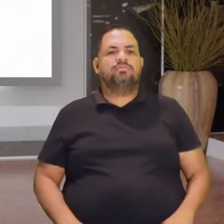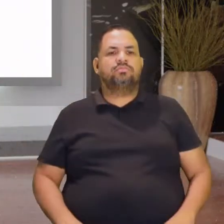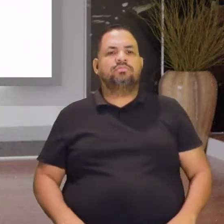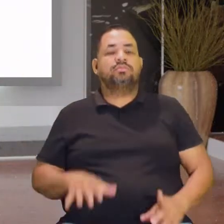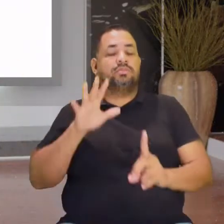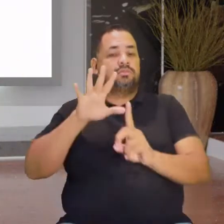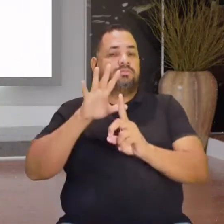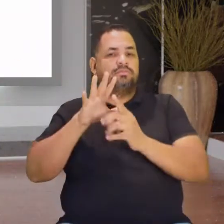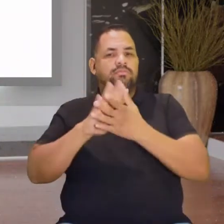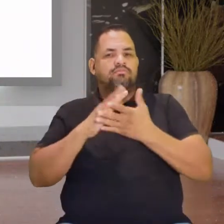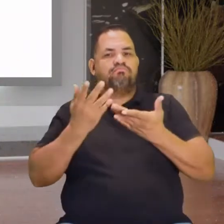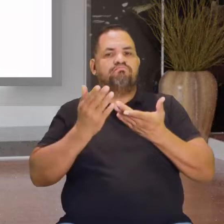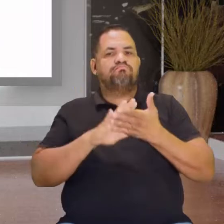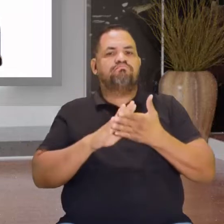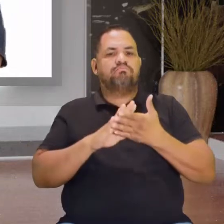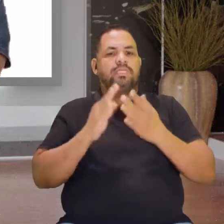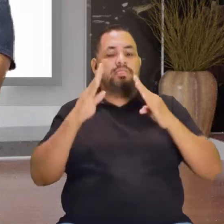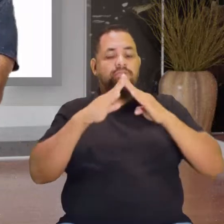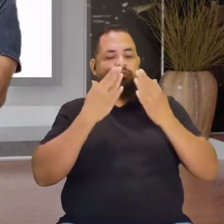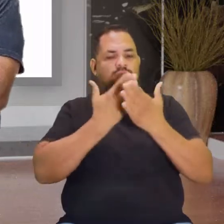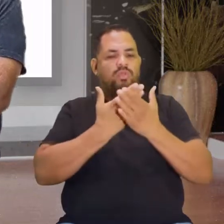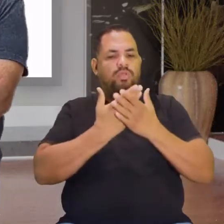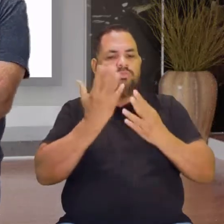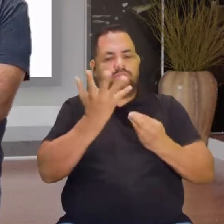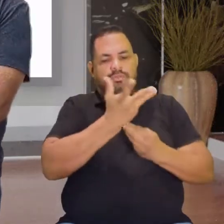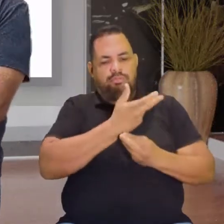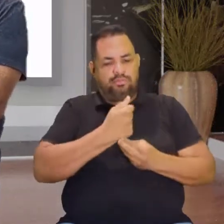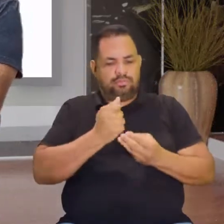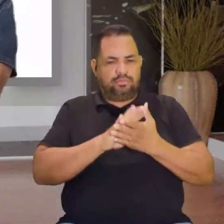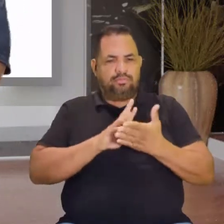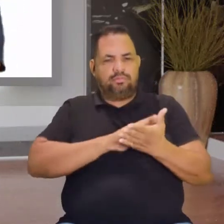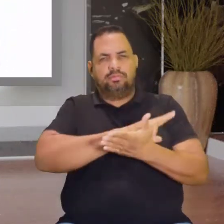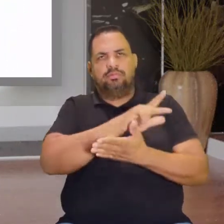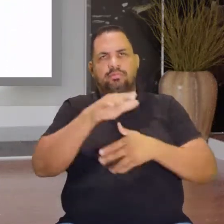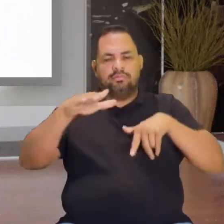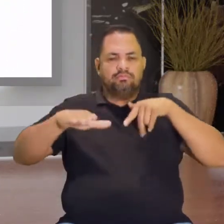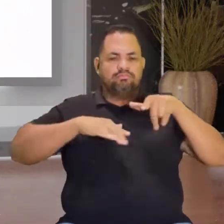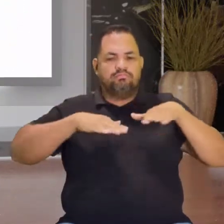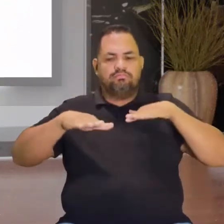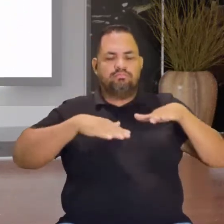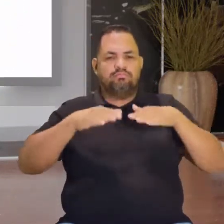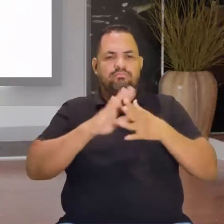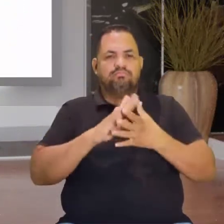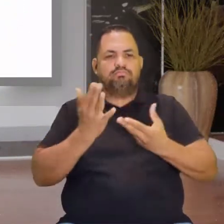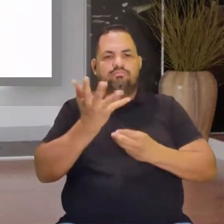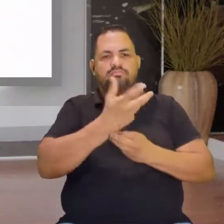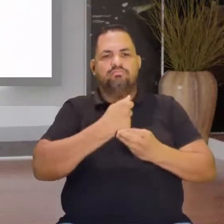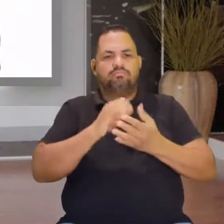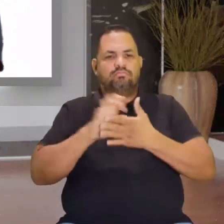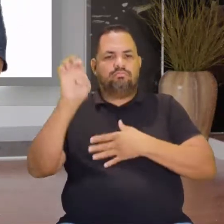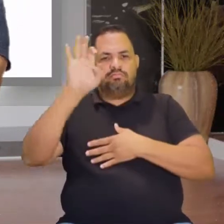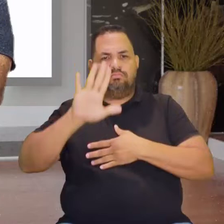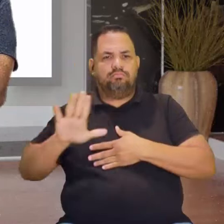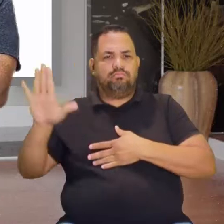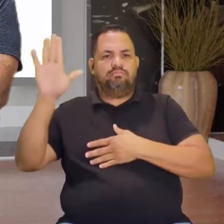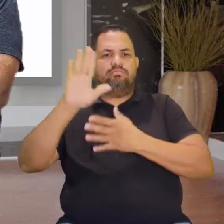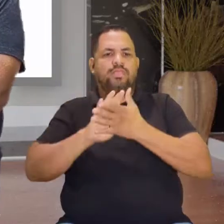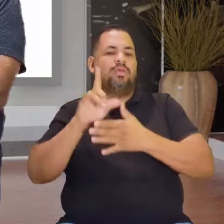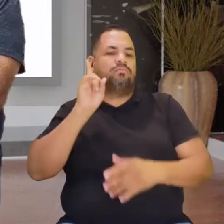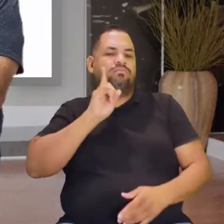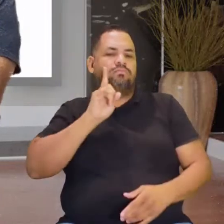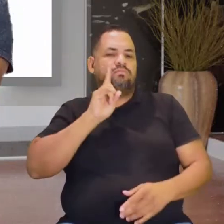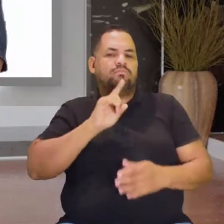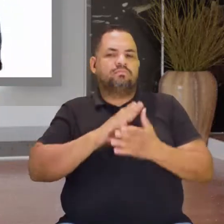eram influenciados por essas escolas. Então, muitos movimentos artísticos, né, europeus ou até